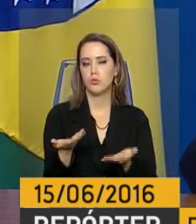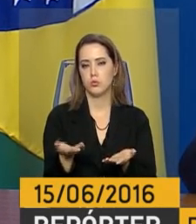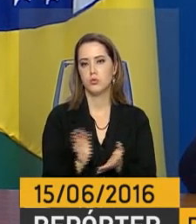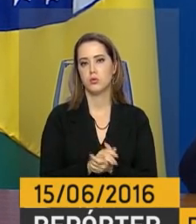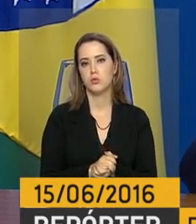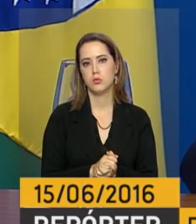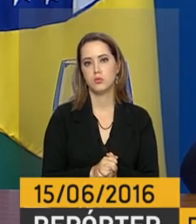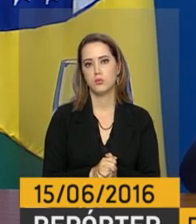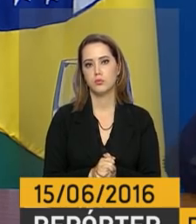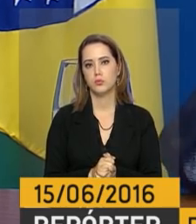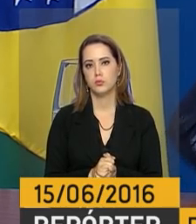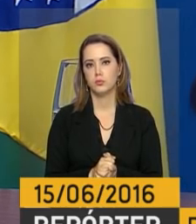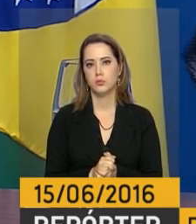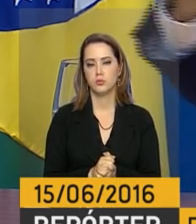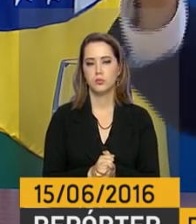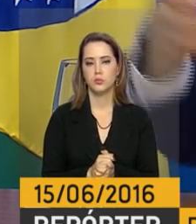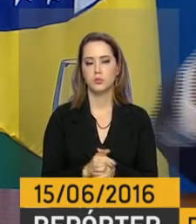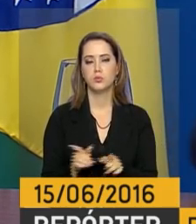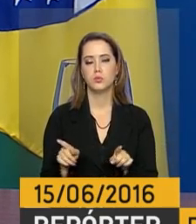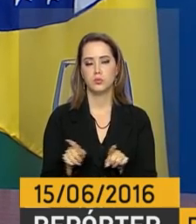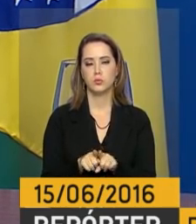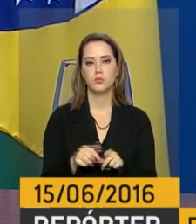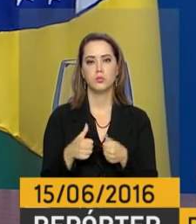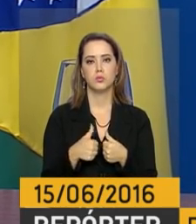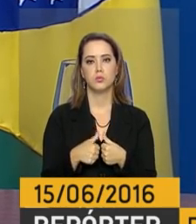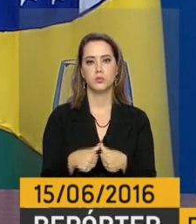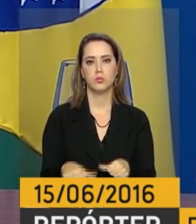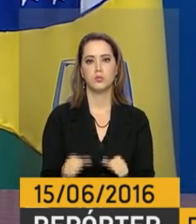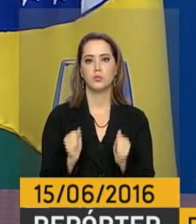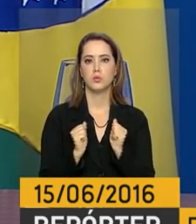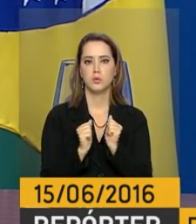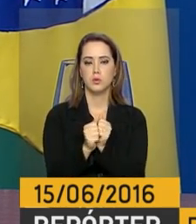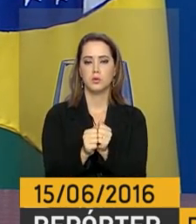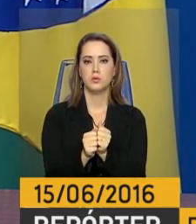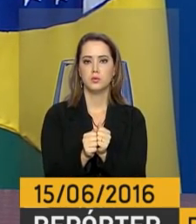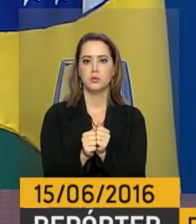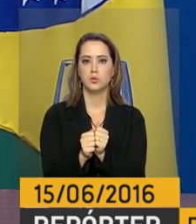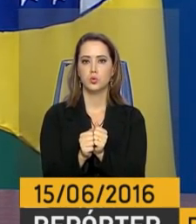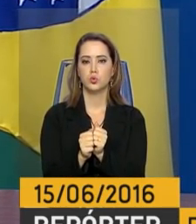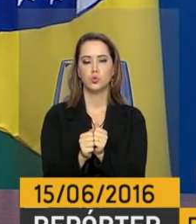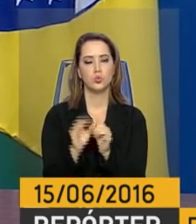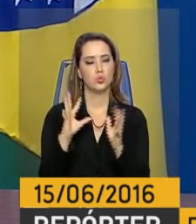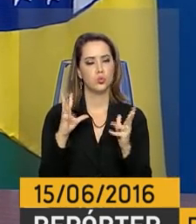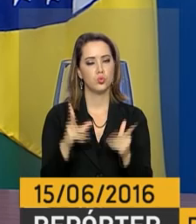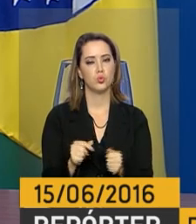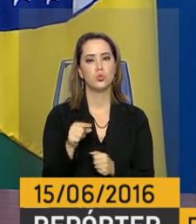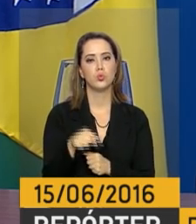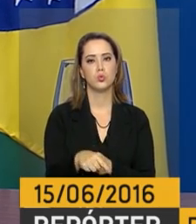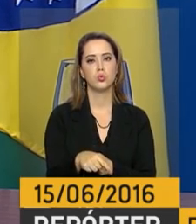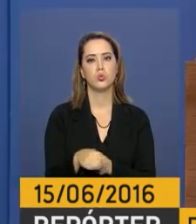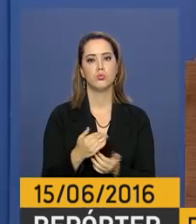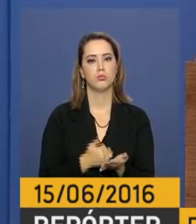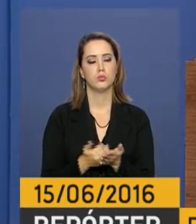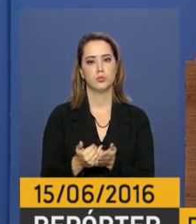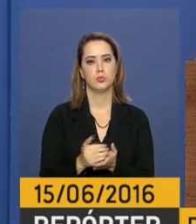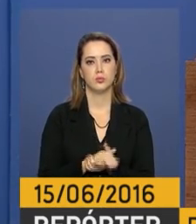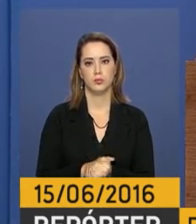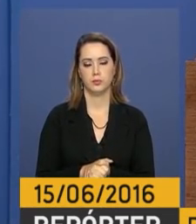Nacional, a PEC e está participando eh de tudo isso desde o início.